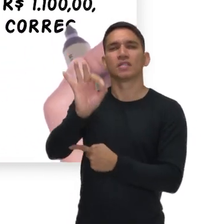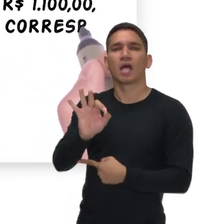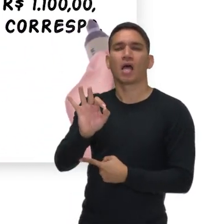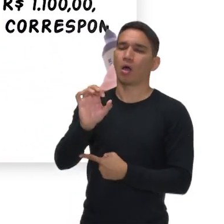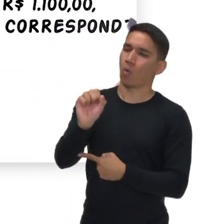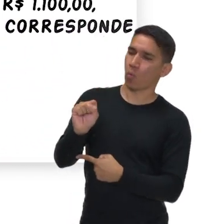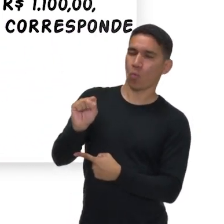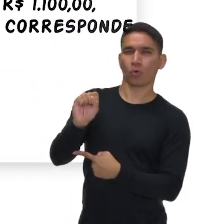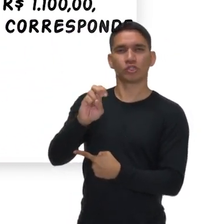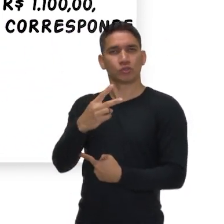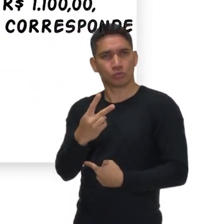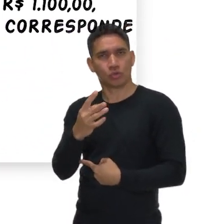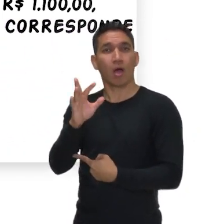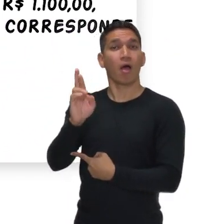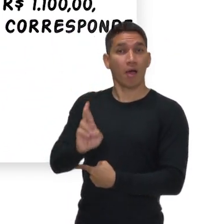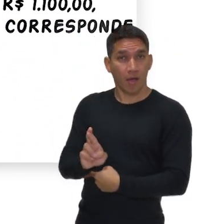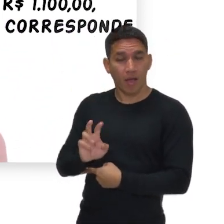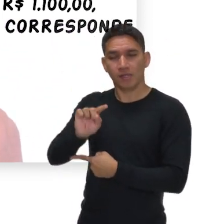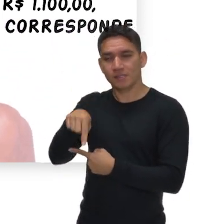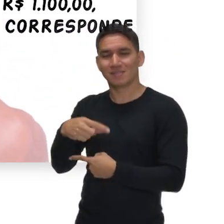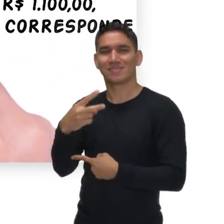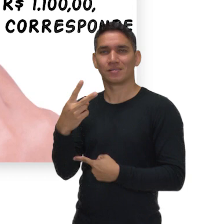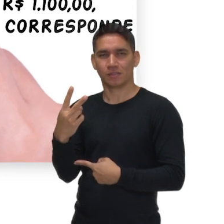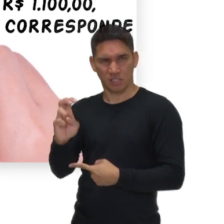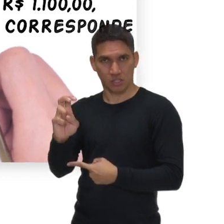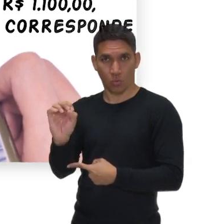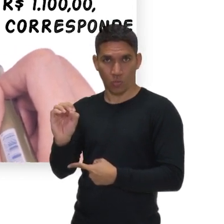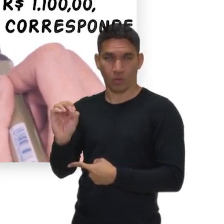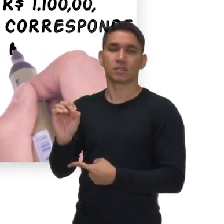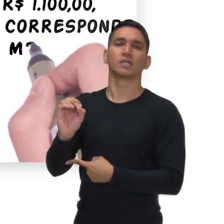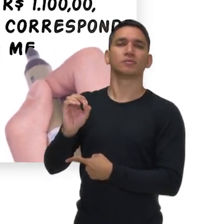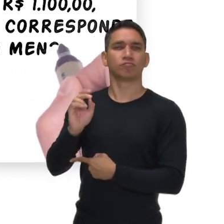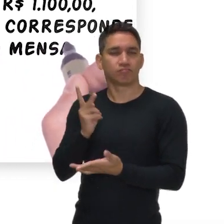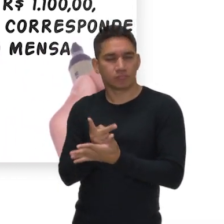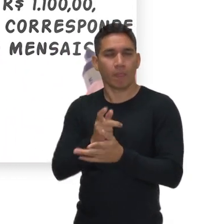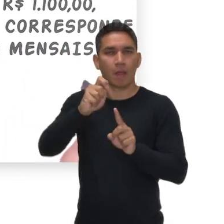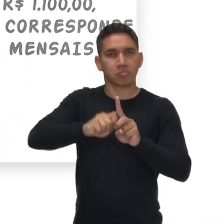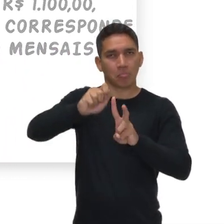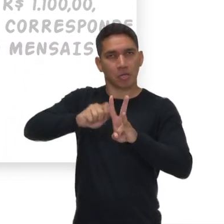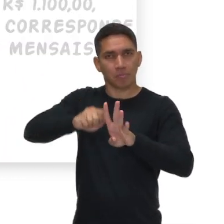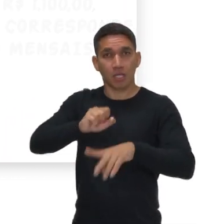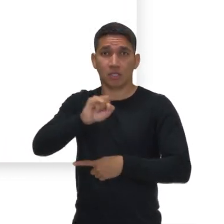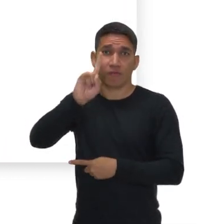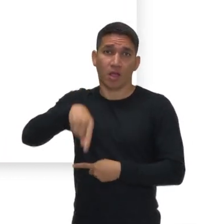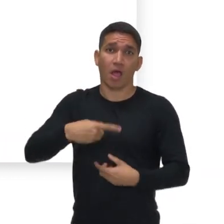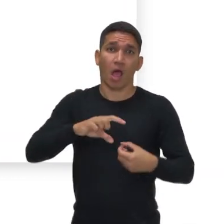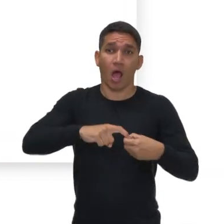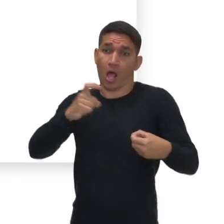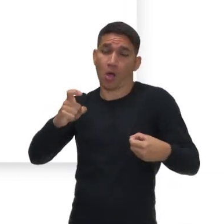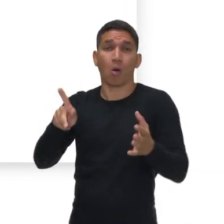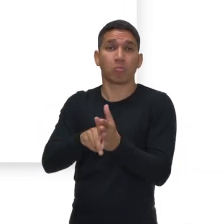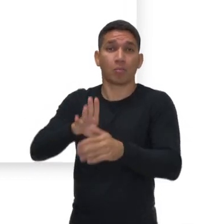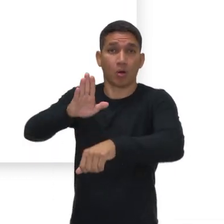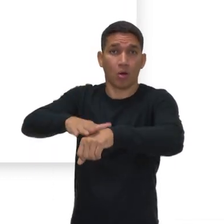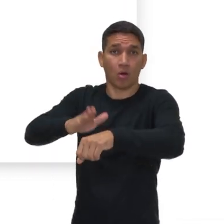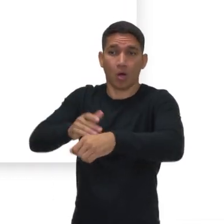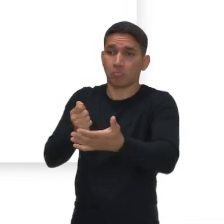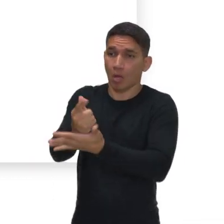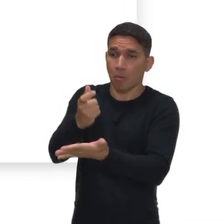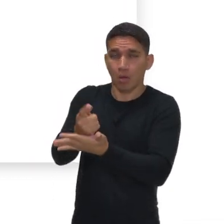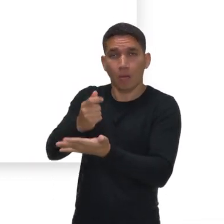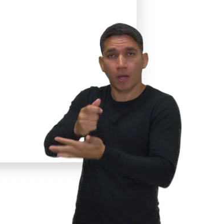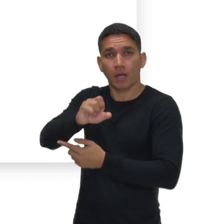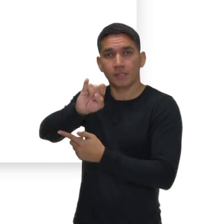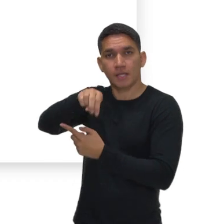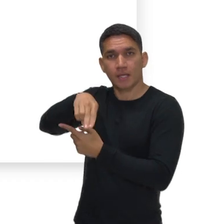uma taxa no valor de R$ 82,50 mensais. Seja você autônomo que paga